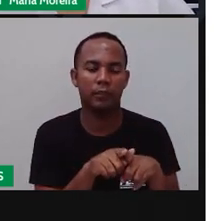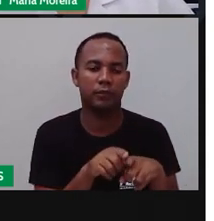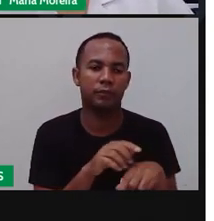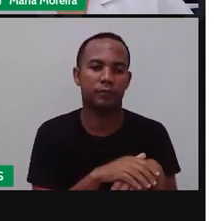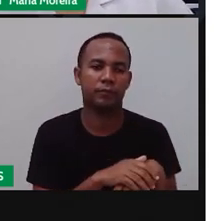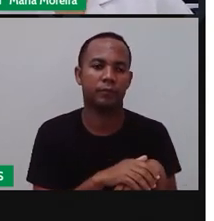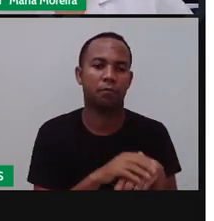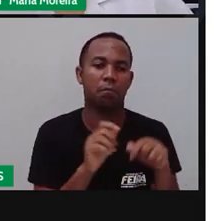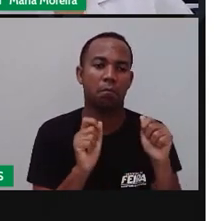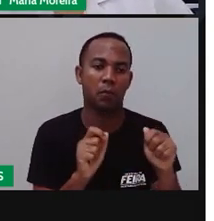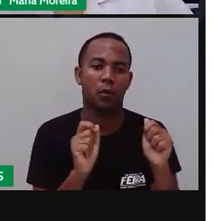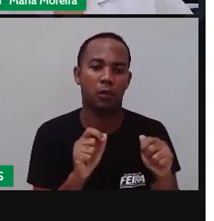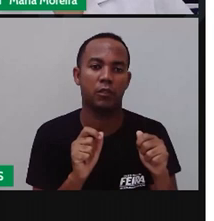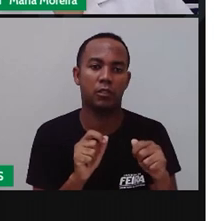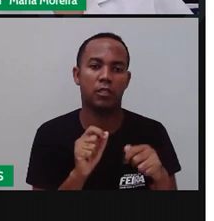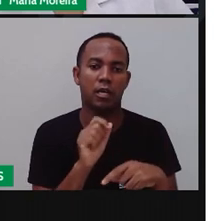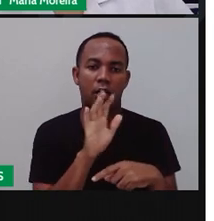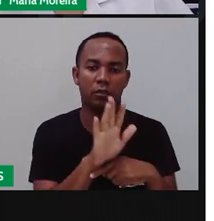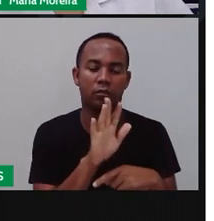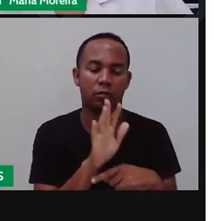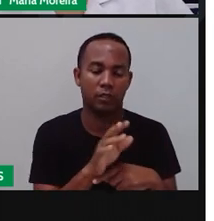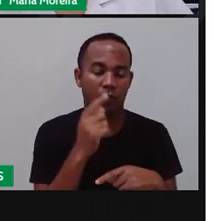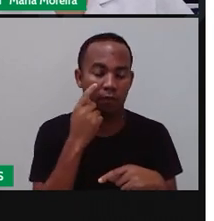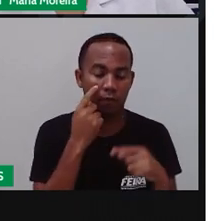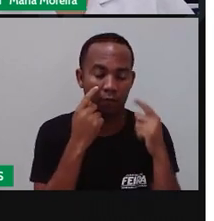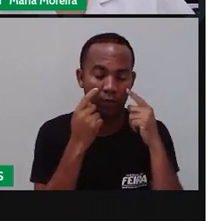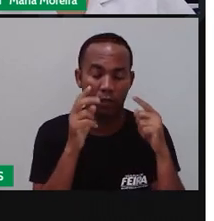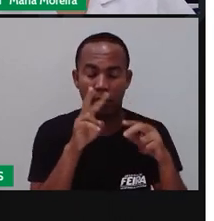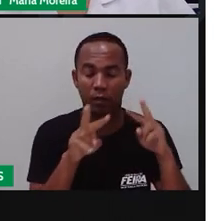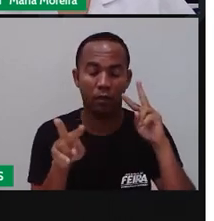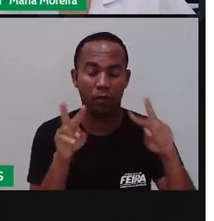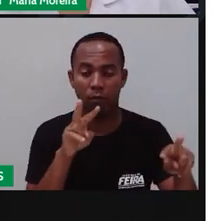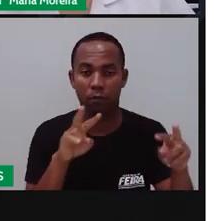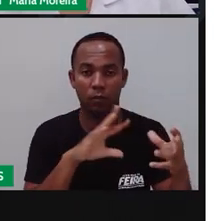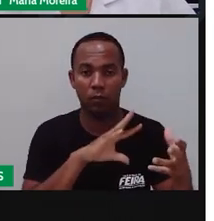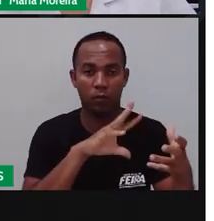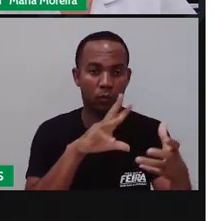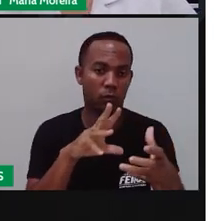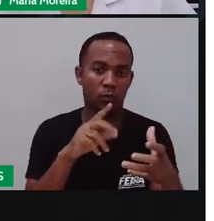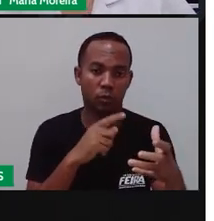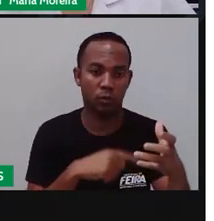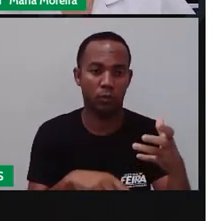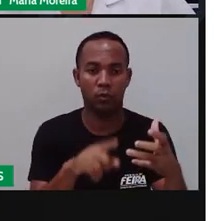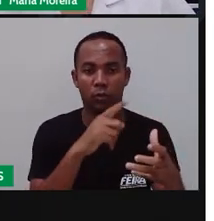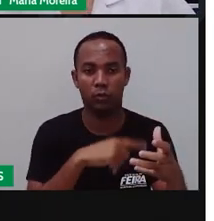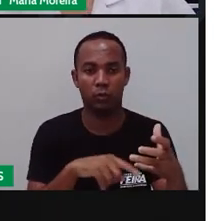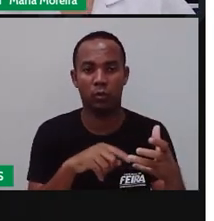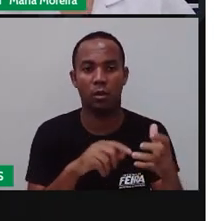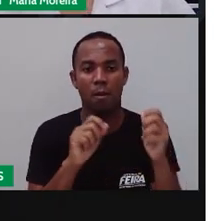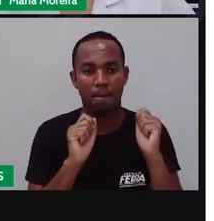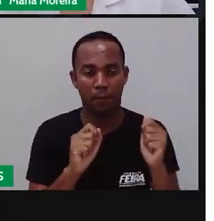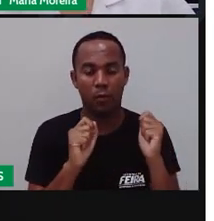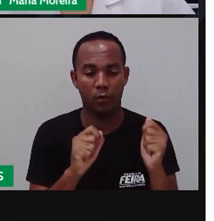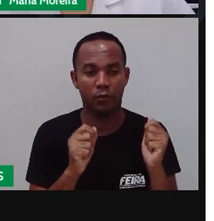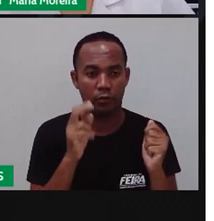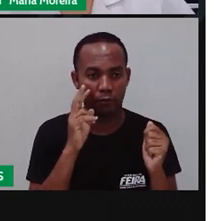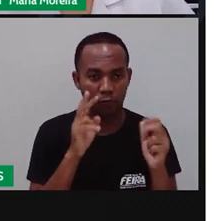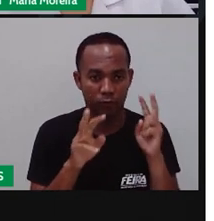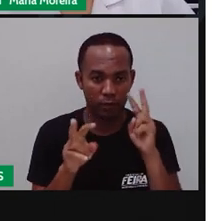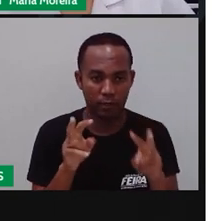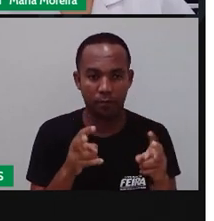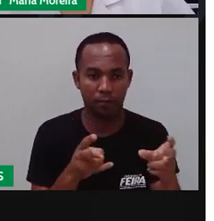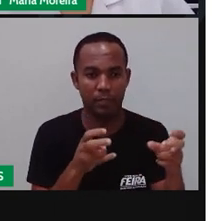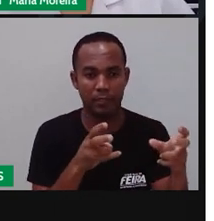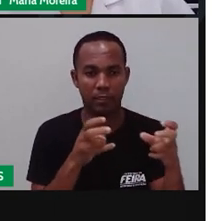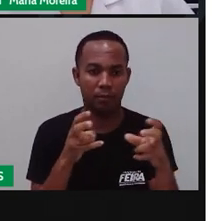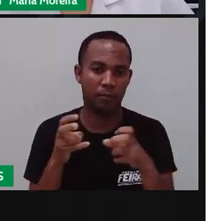nos permitem enxergar o mundo à nossa volta. Com a visão, Podemos ver os objetos e